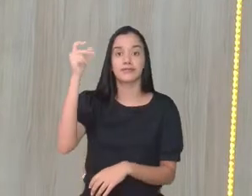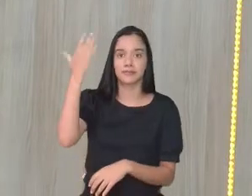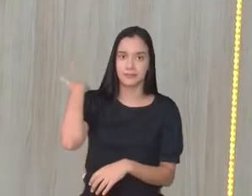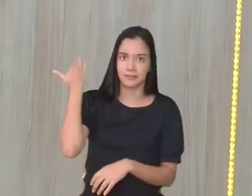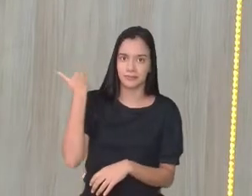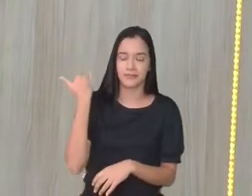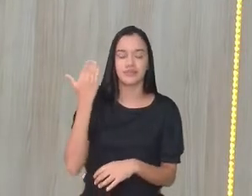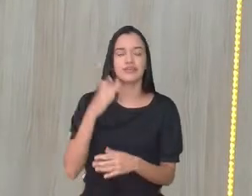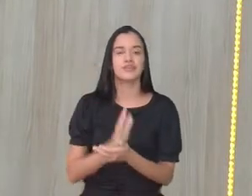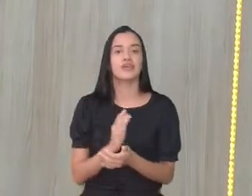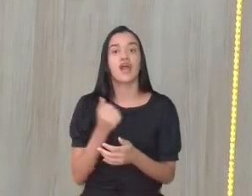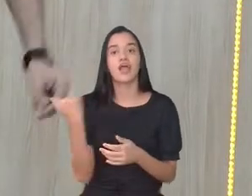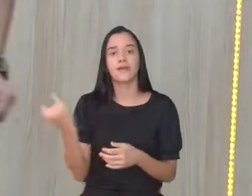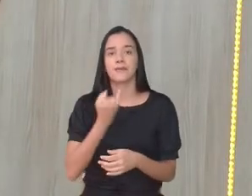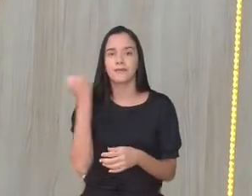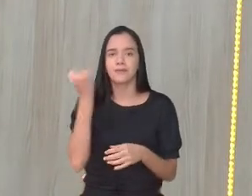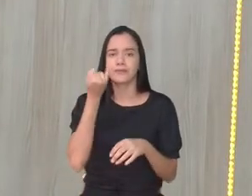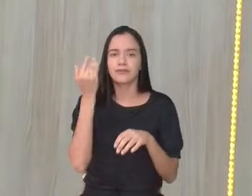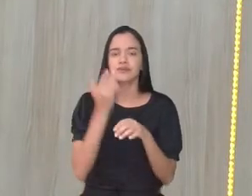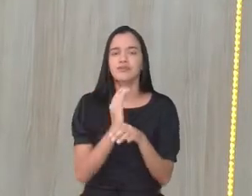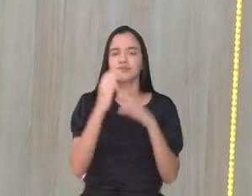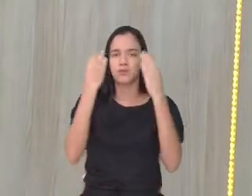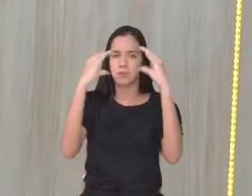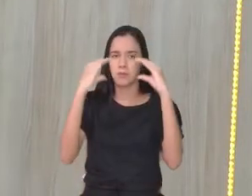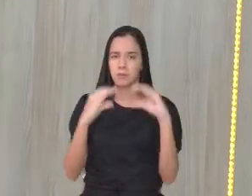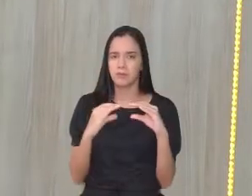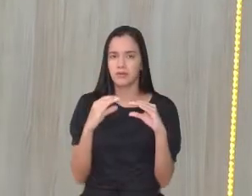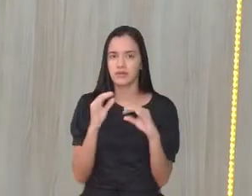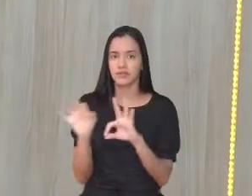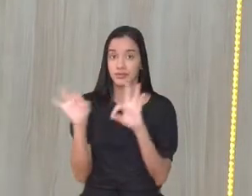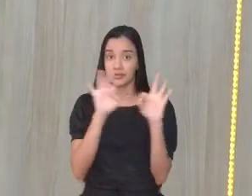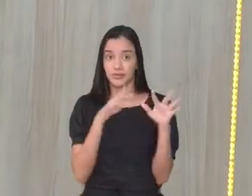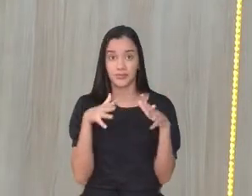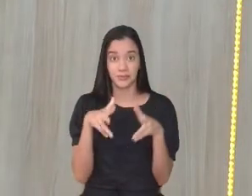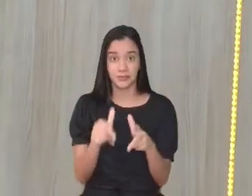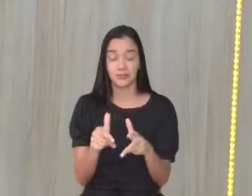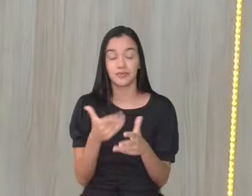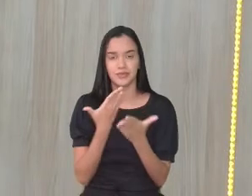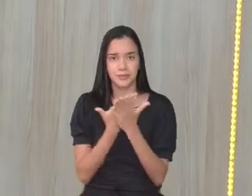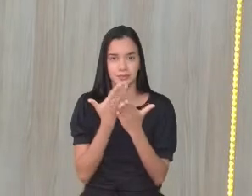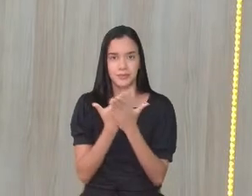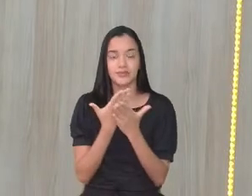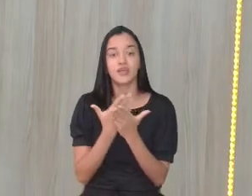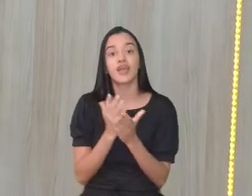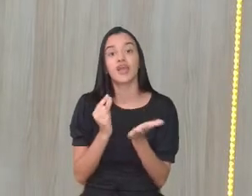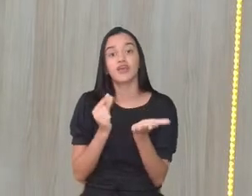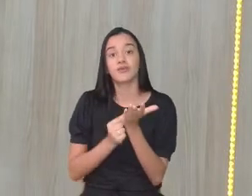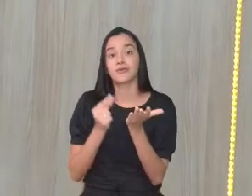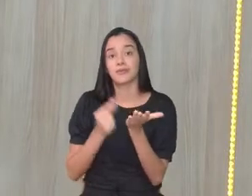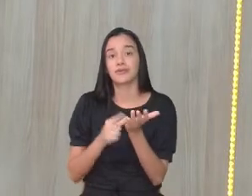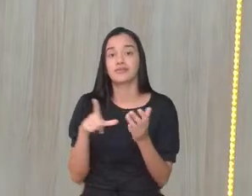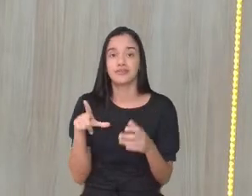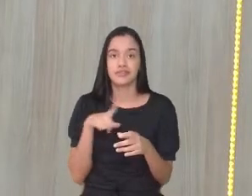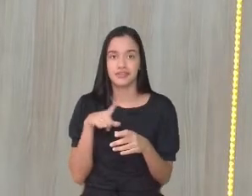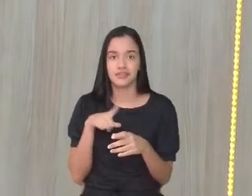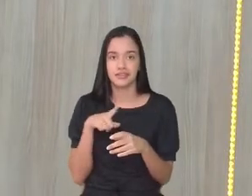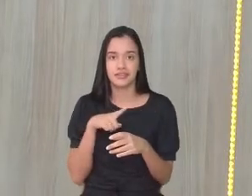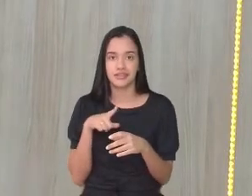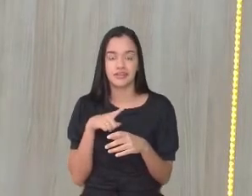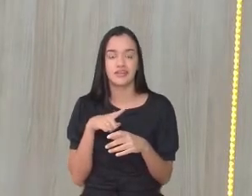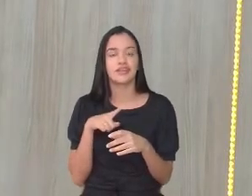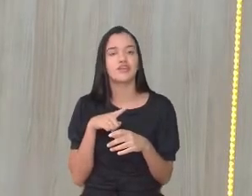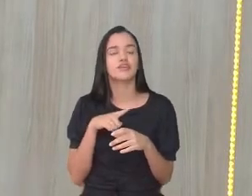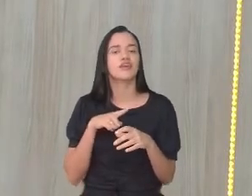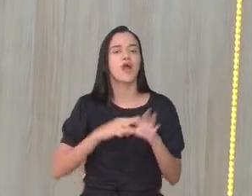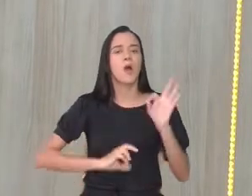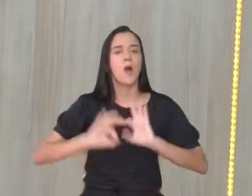você dar uma passadinha lá e dar uma olhada, beleza? E aí, no aplicativo também tem os planos de aula,